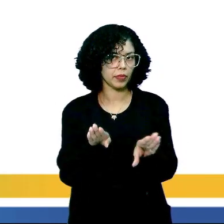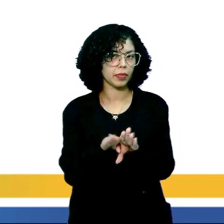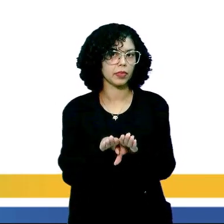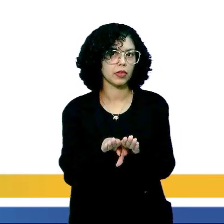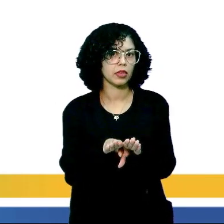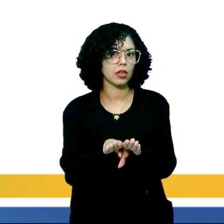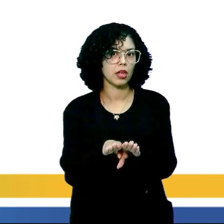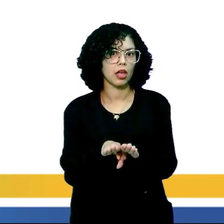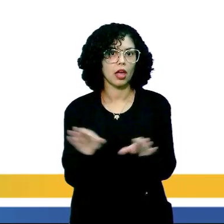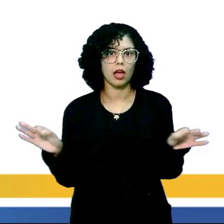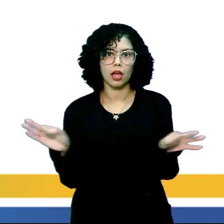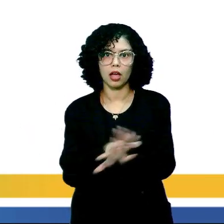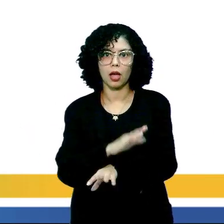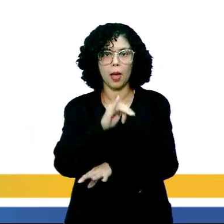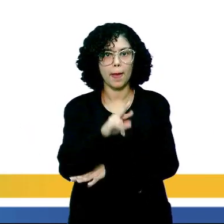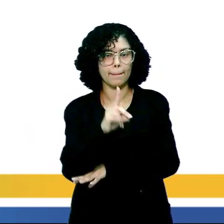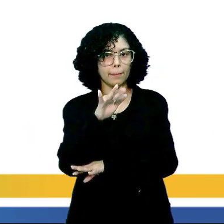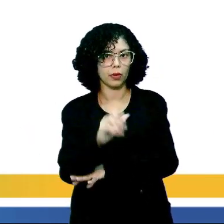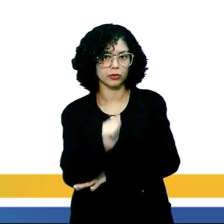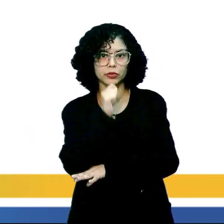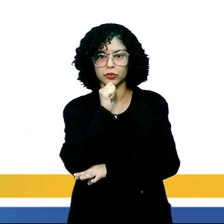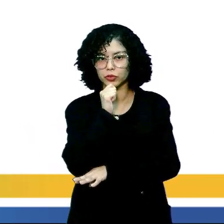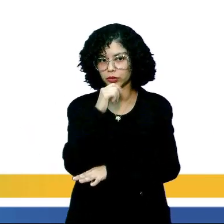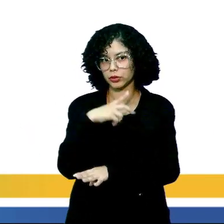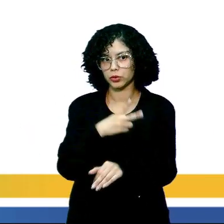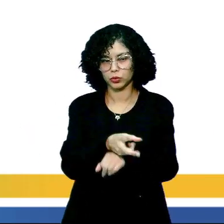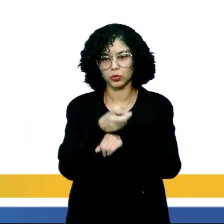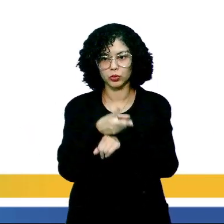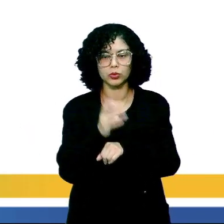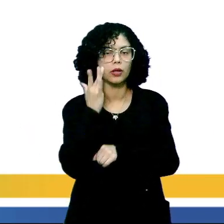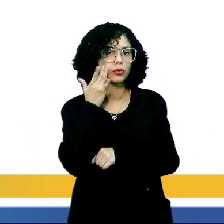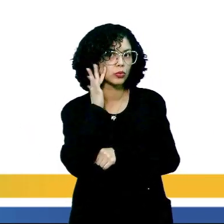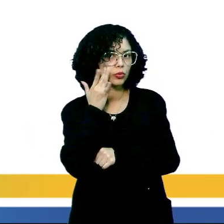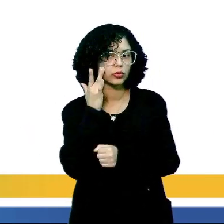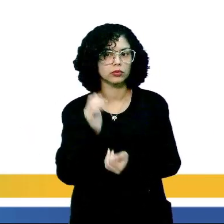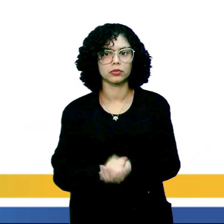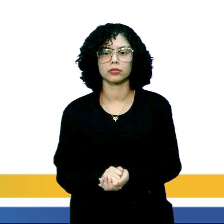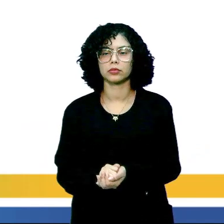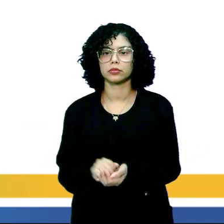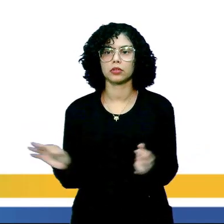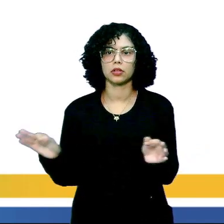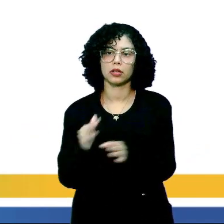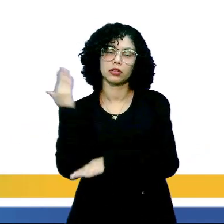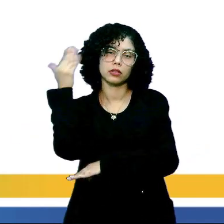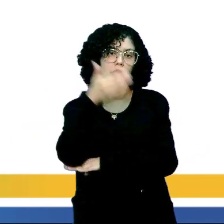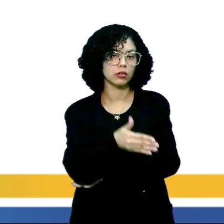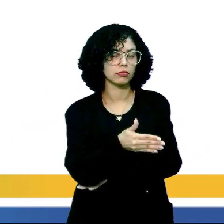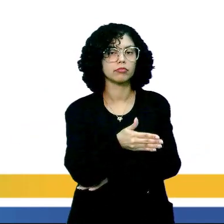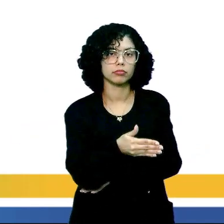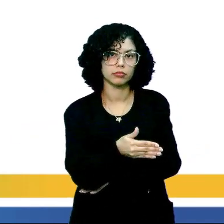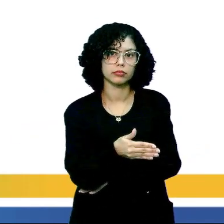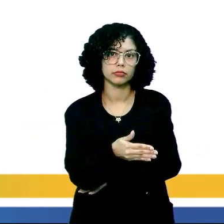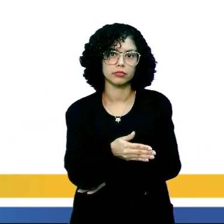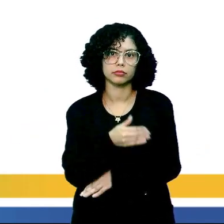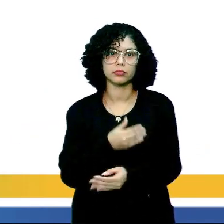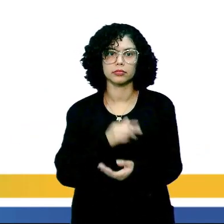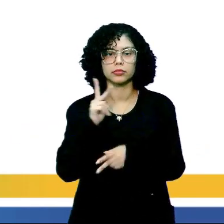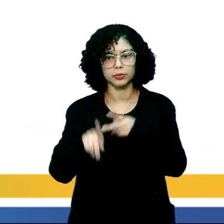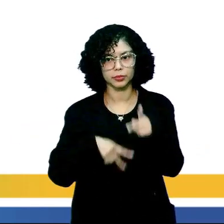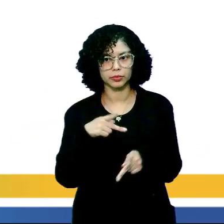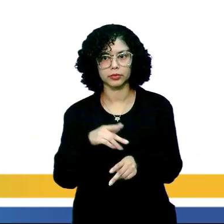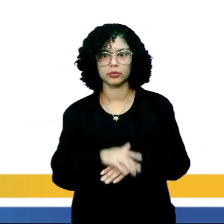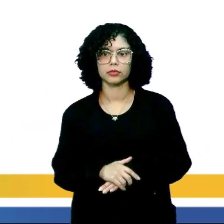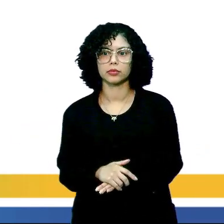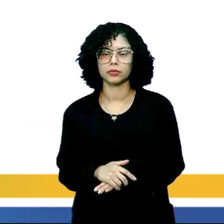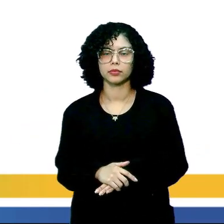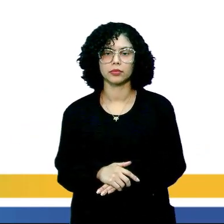com os impostos abusivos sobre a exploração do ouro, que afetava diretamente essa galera, né?